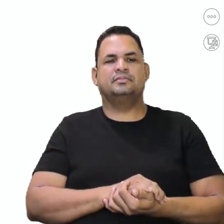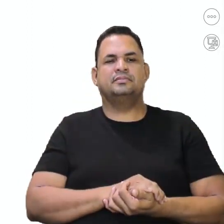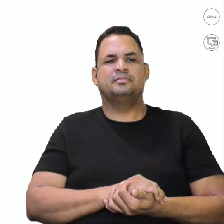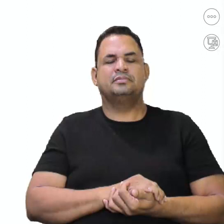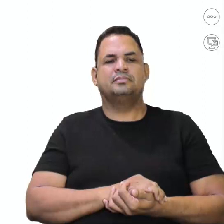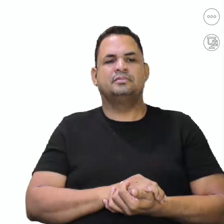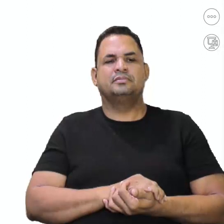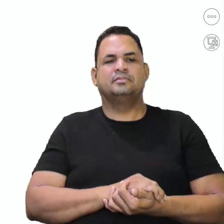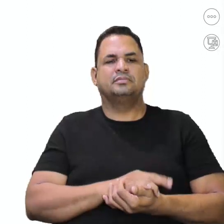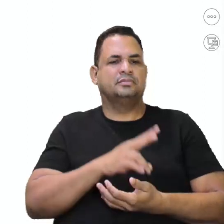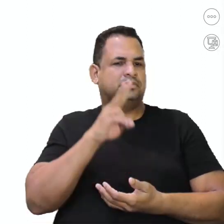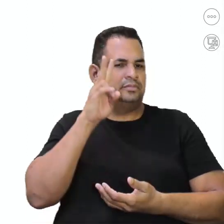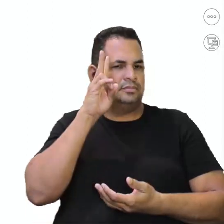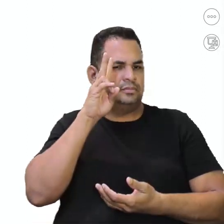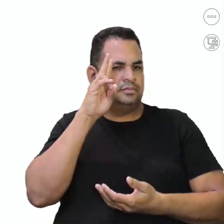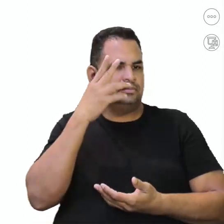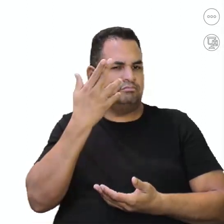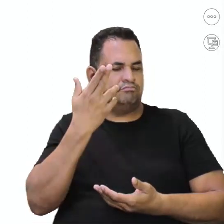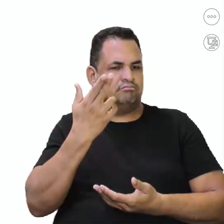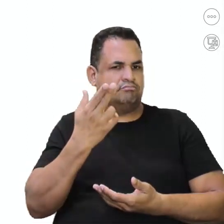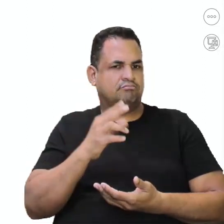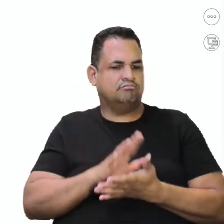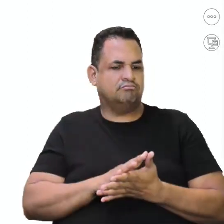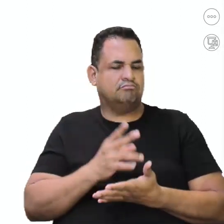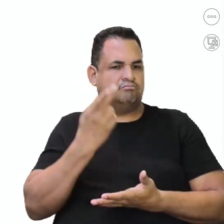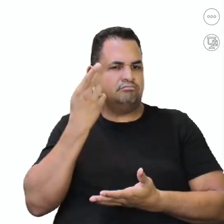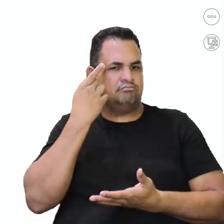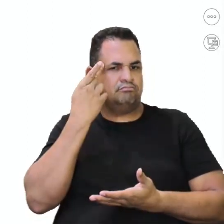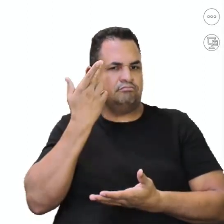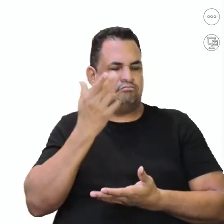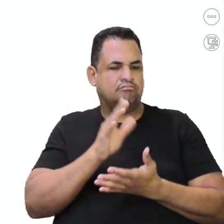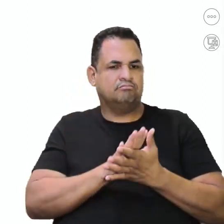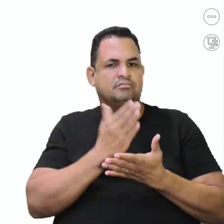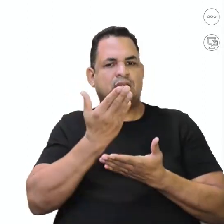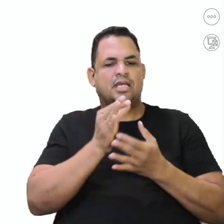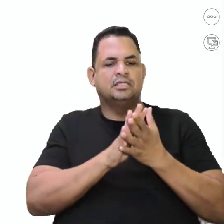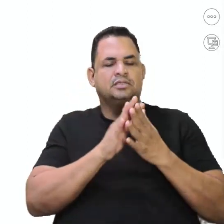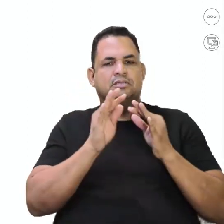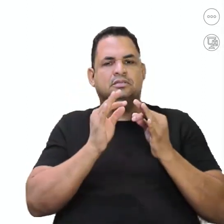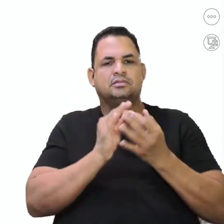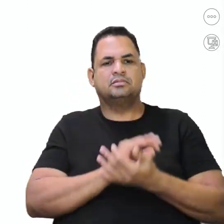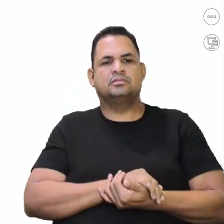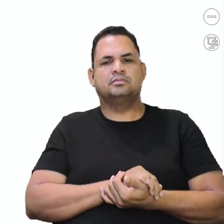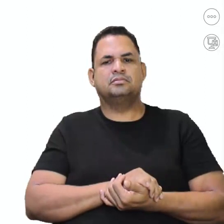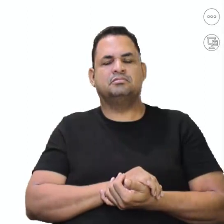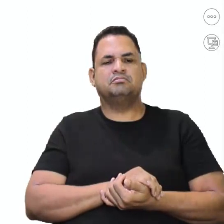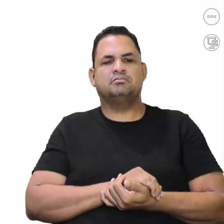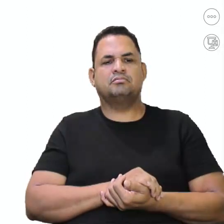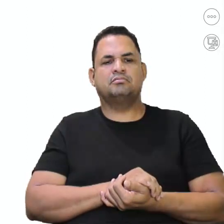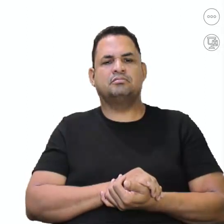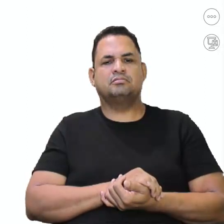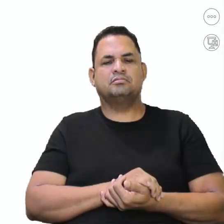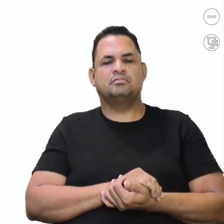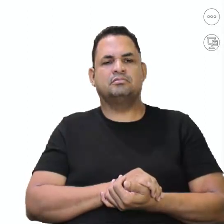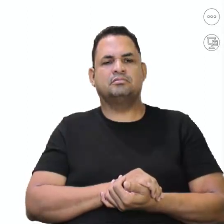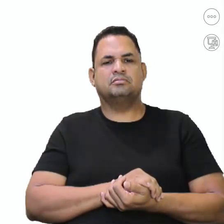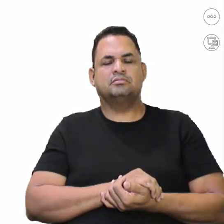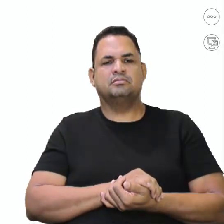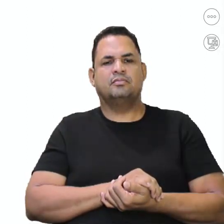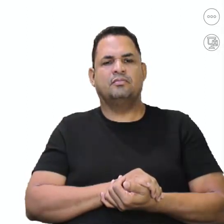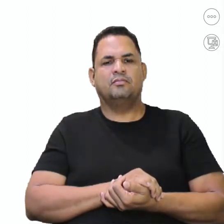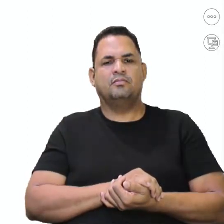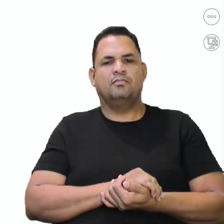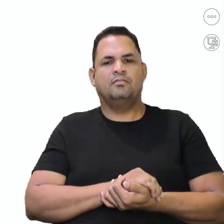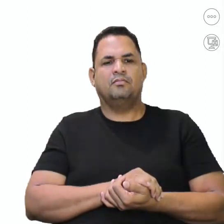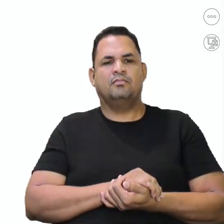form. Então a história é geralmente original nesse formato. Words may be introduced within or near